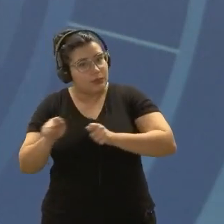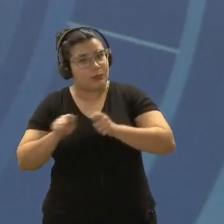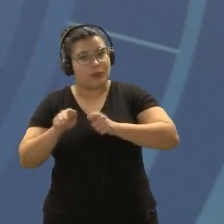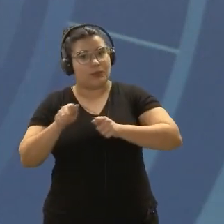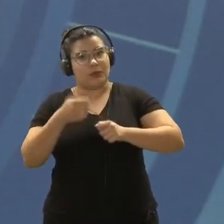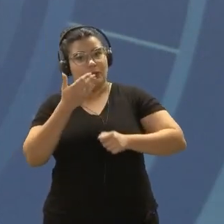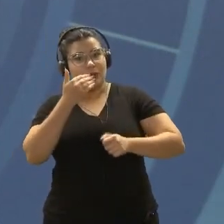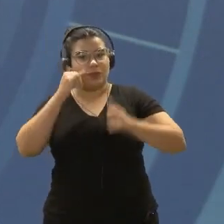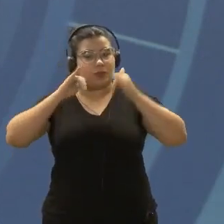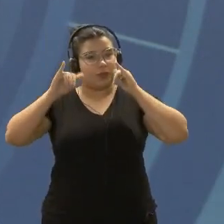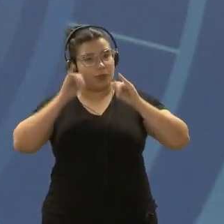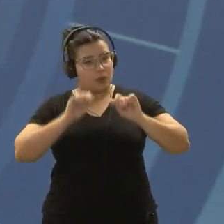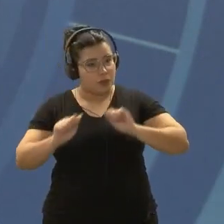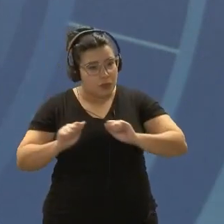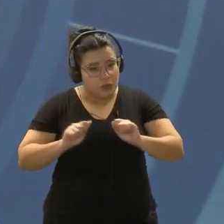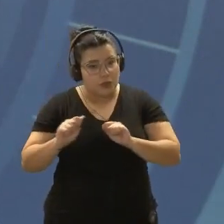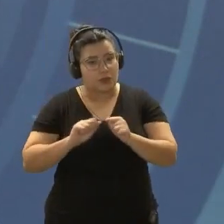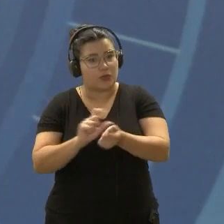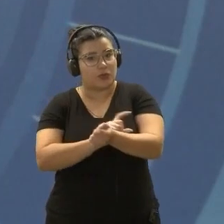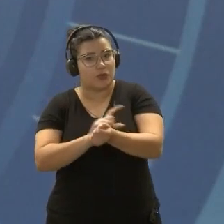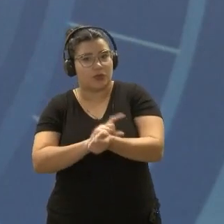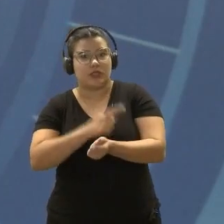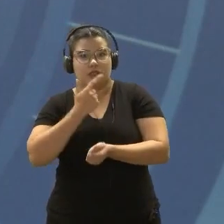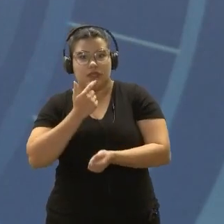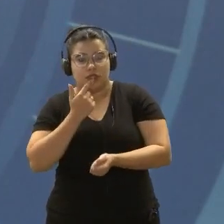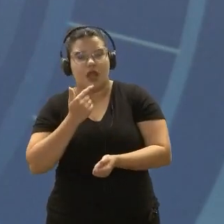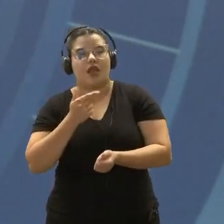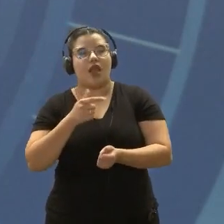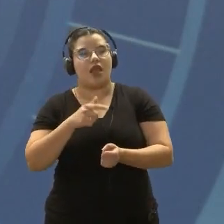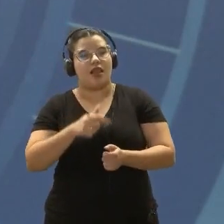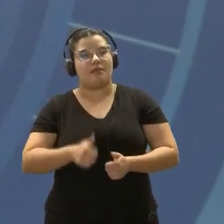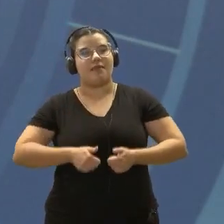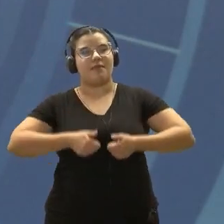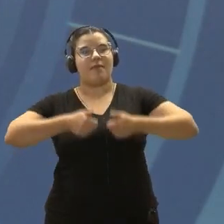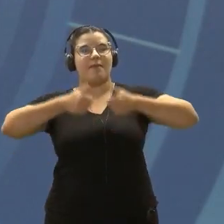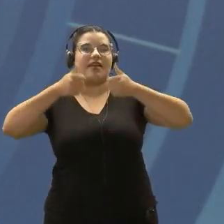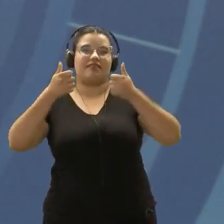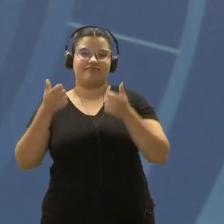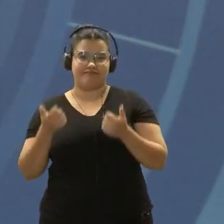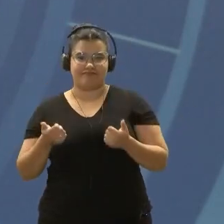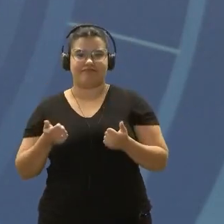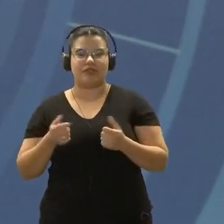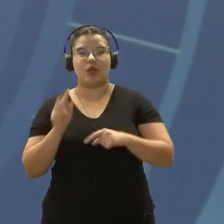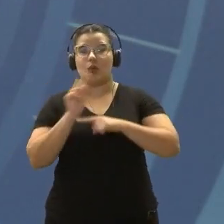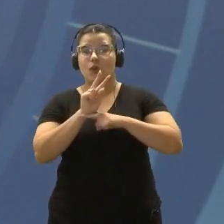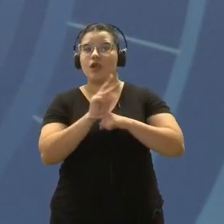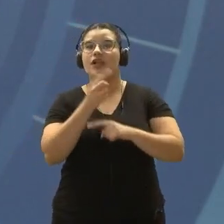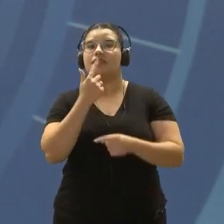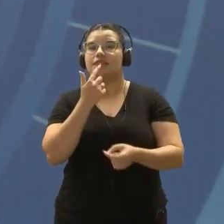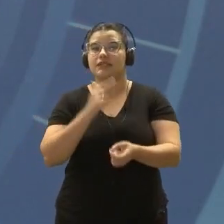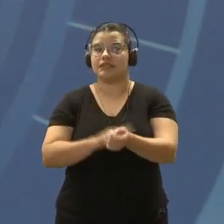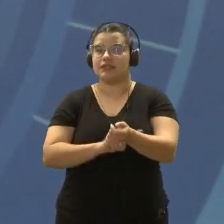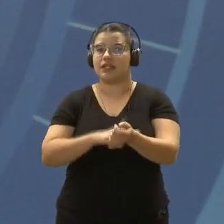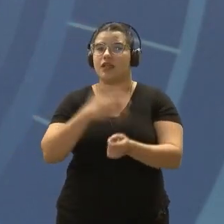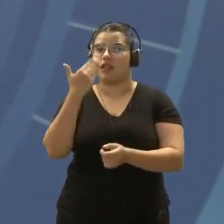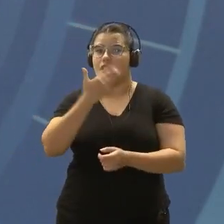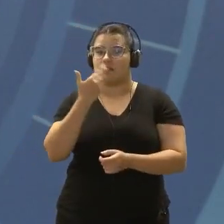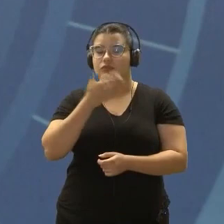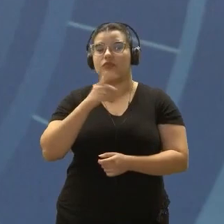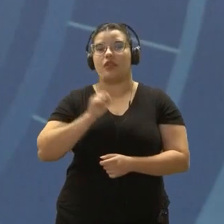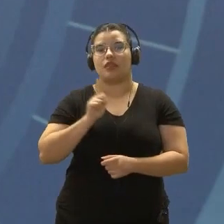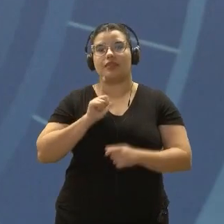glicêmico, mais ele melhora. A monitorização contínua de glicose já se mostrou ser efetiva em reduzir